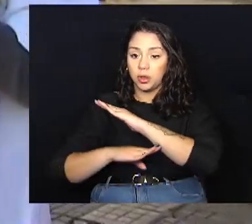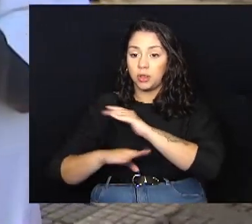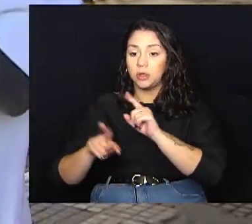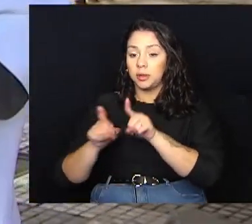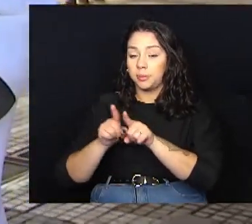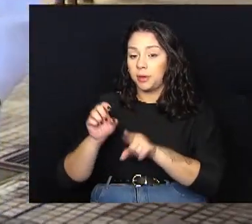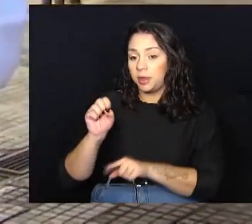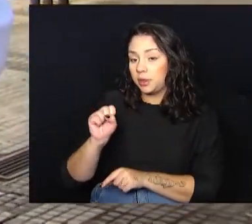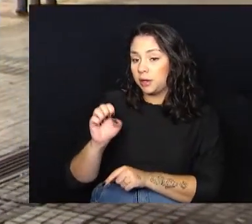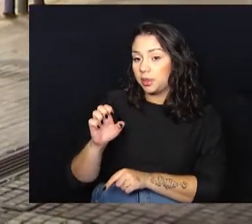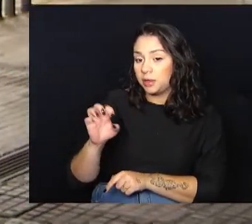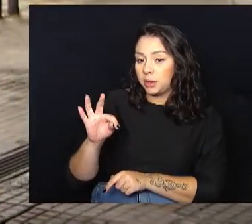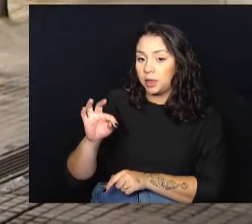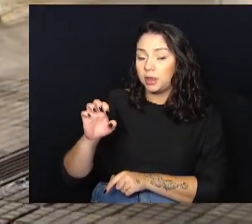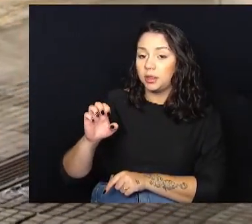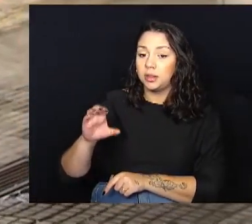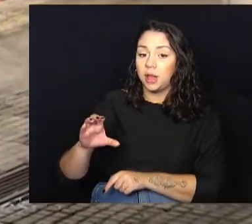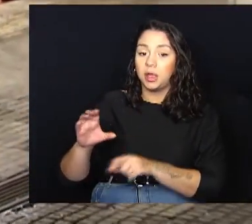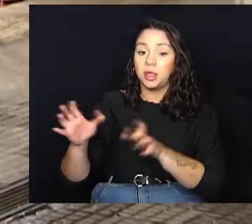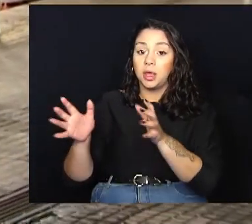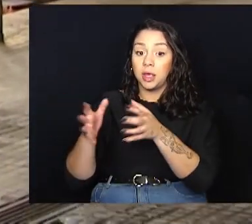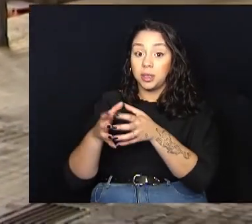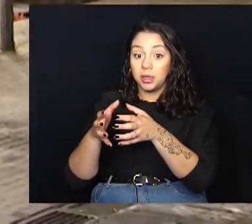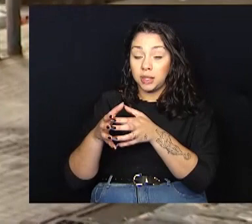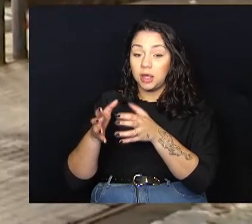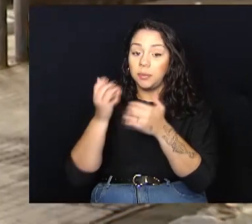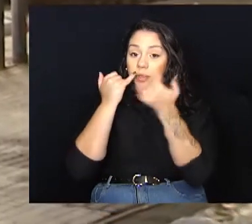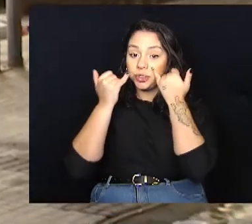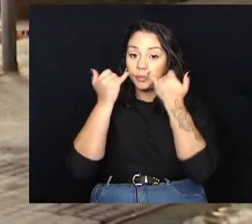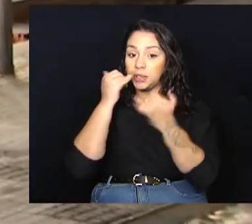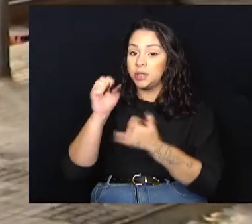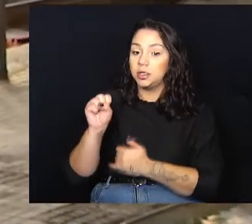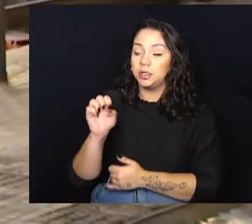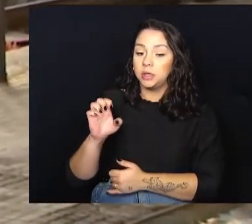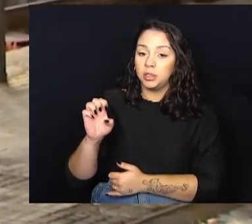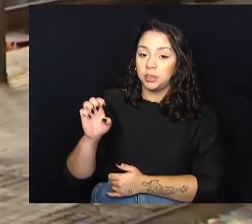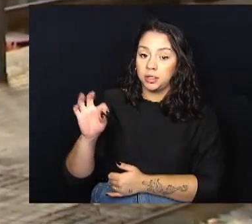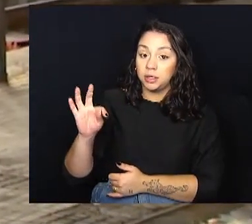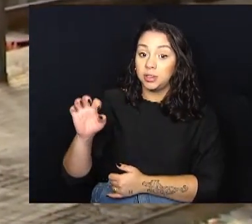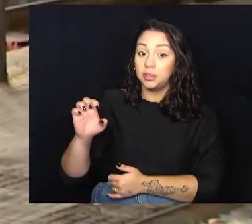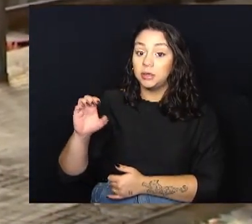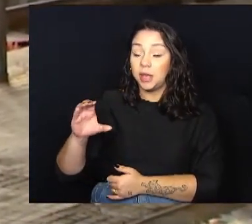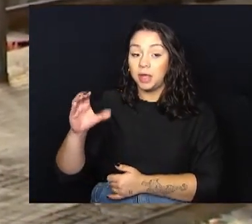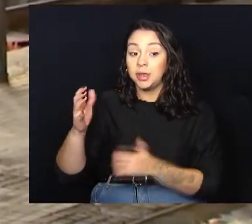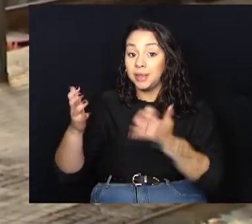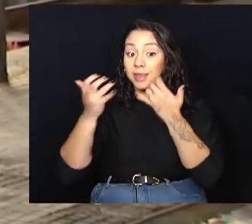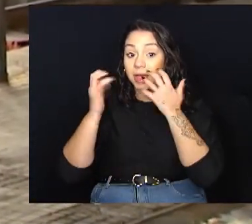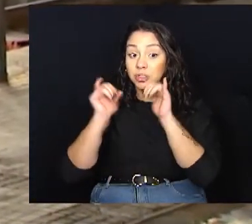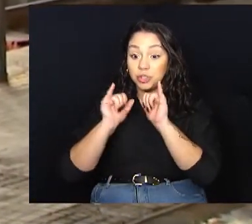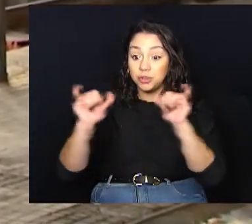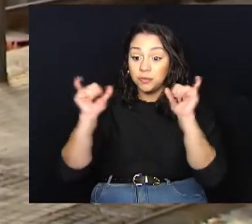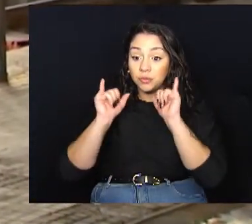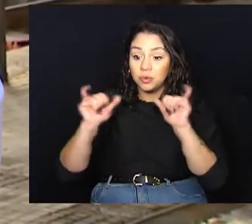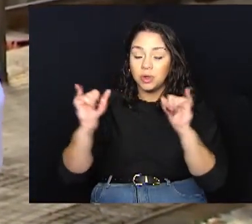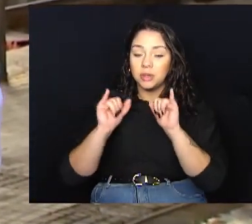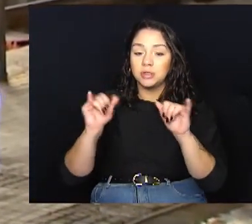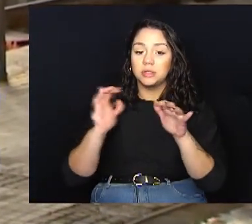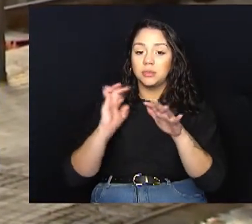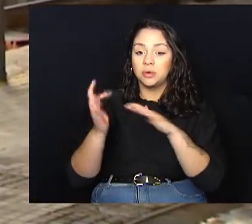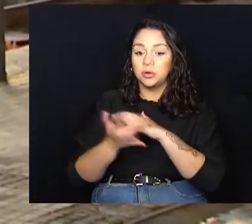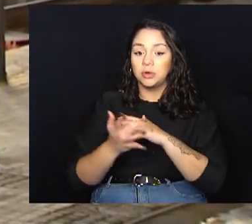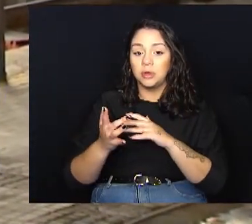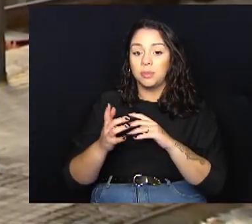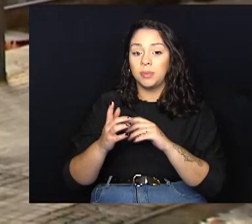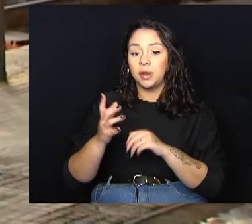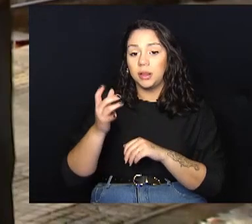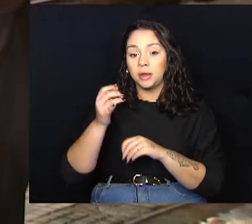a equipe de imprensa para nos ajudar a fazer uma divulgação na mídia para não